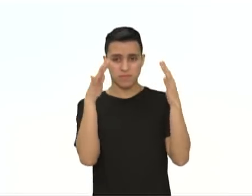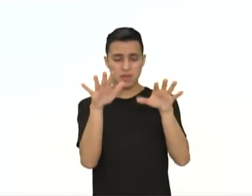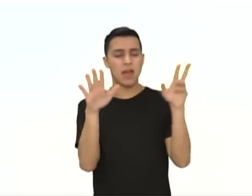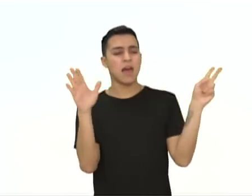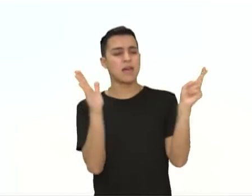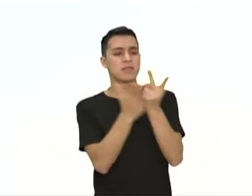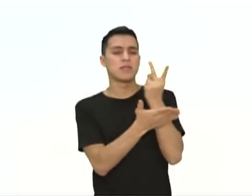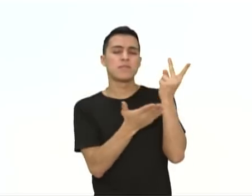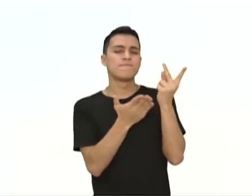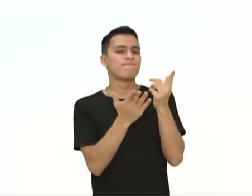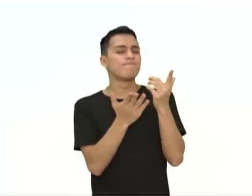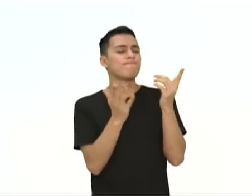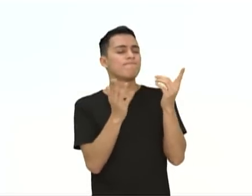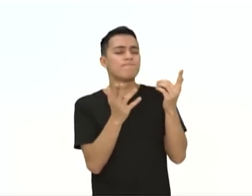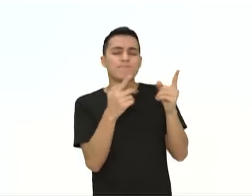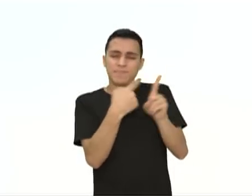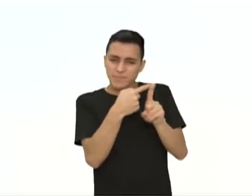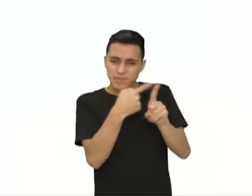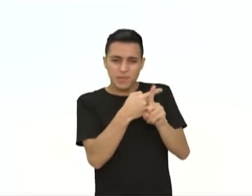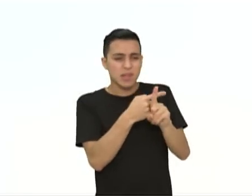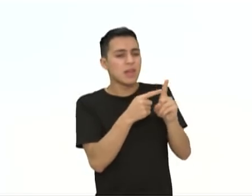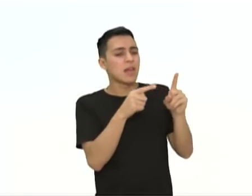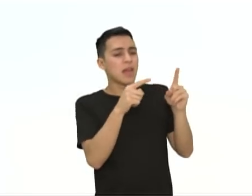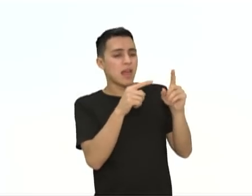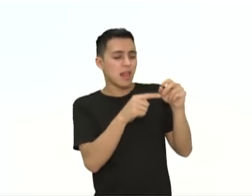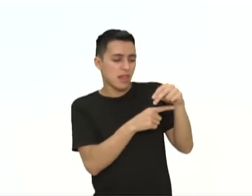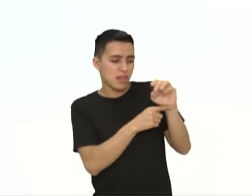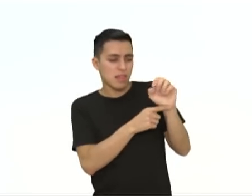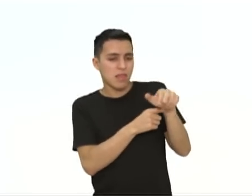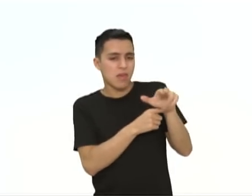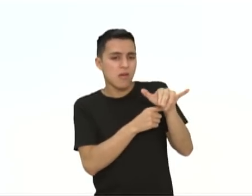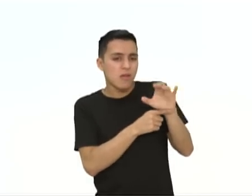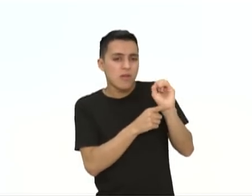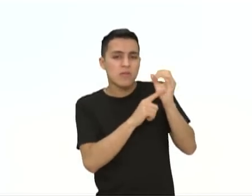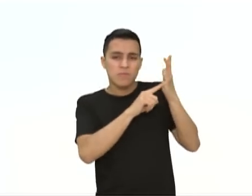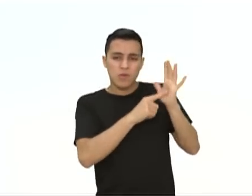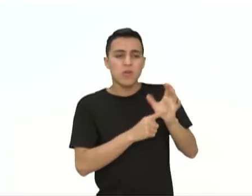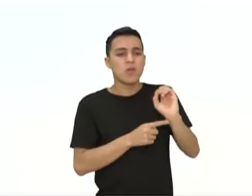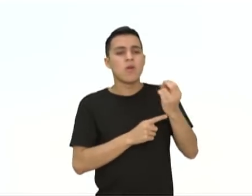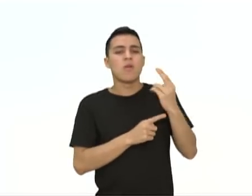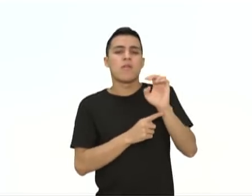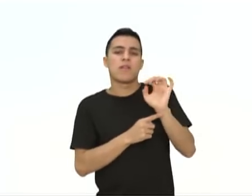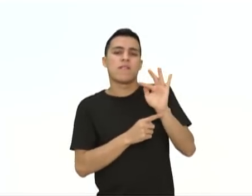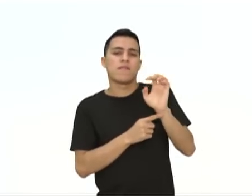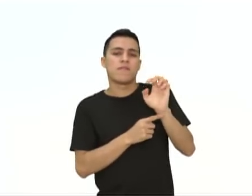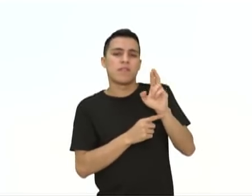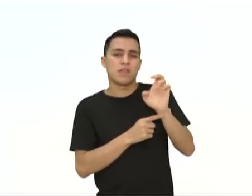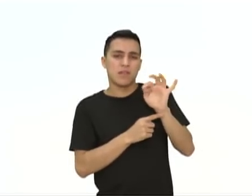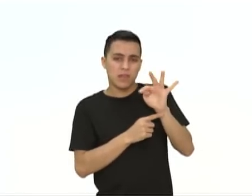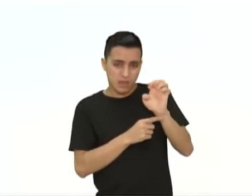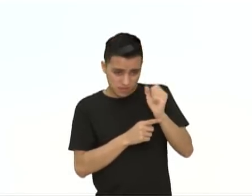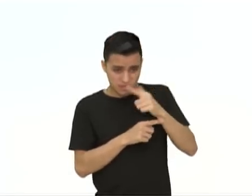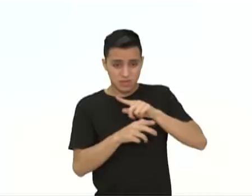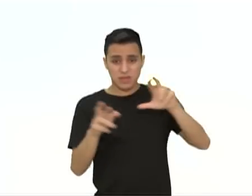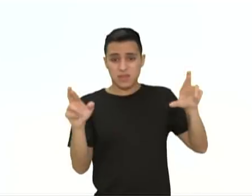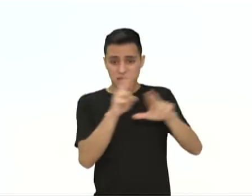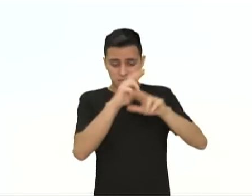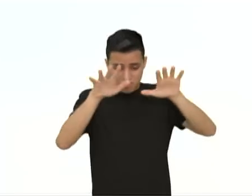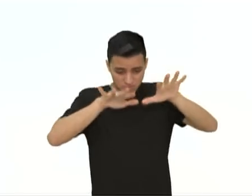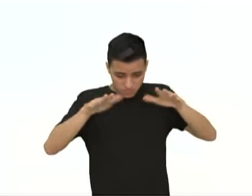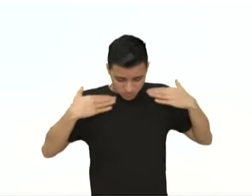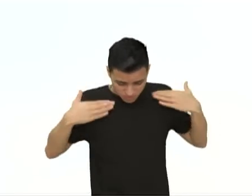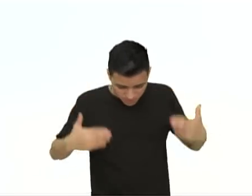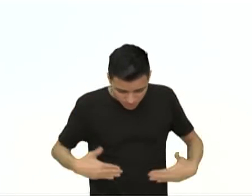acontece graças aos neurônios motores ou eferentes, que está relacionado com a movimentação do